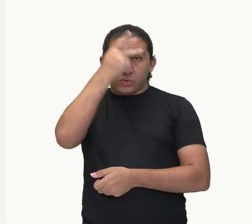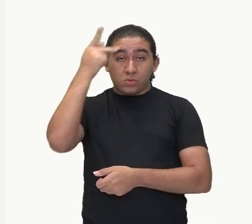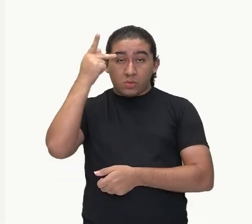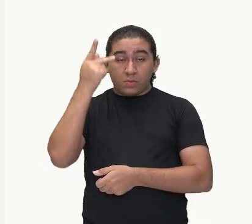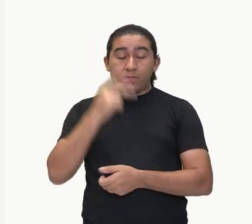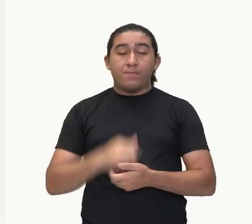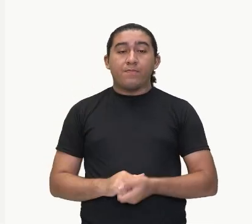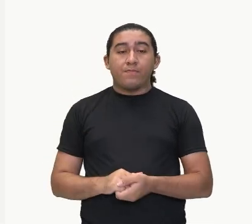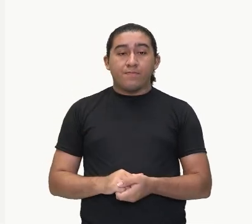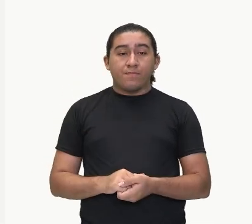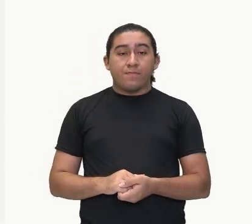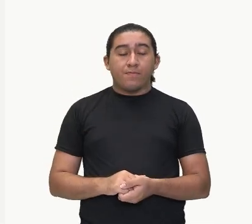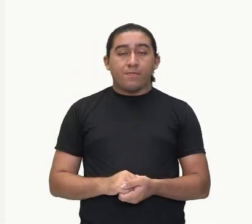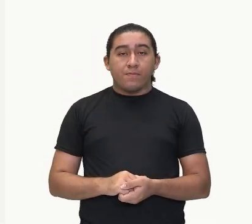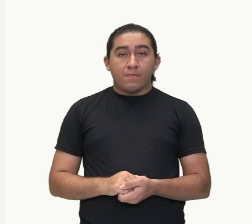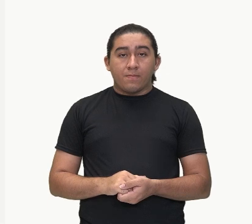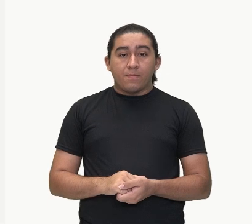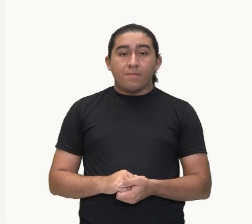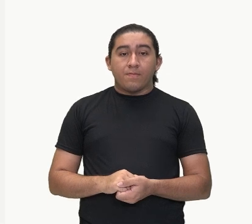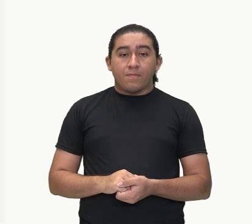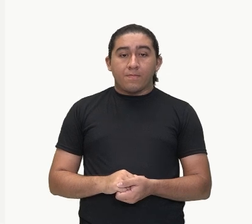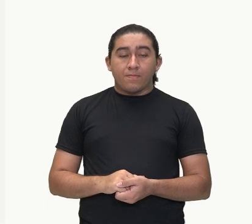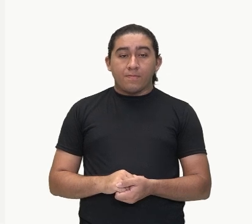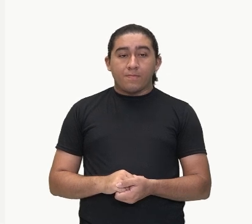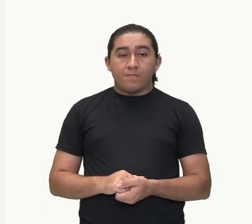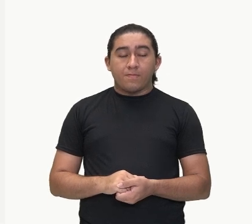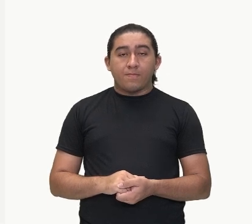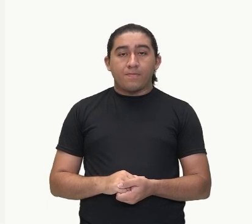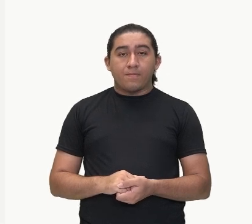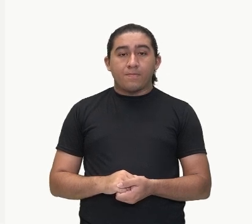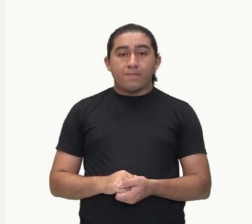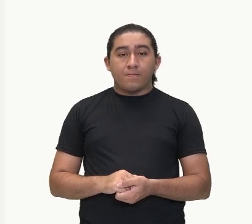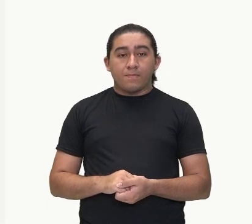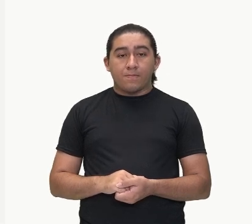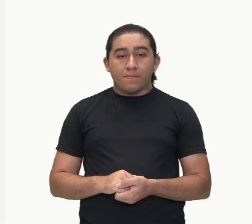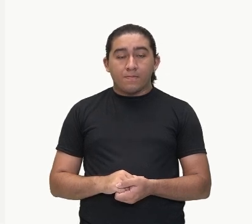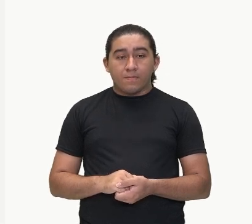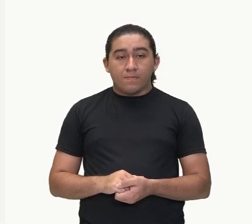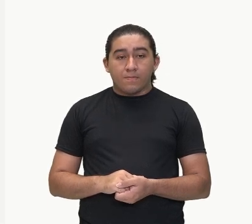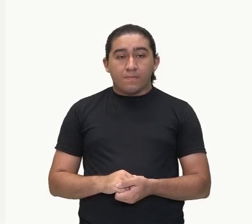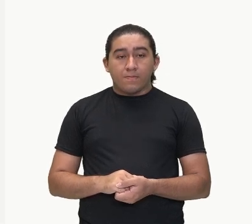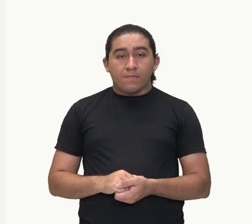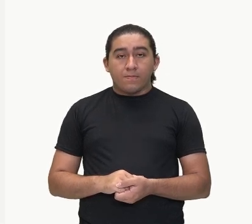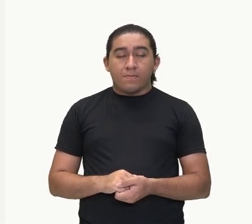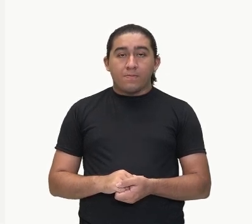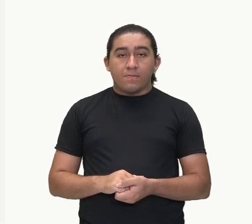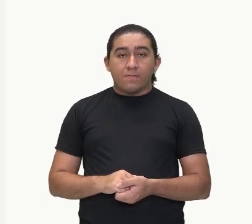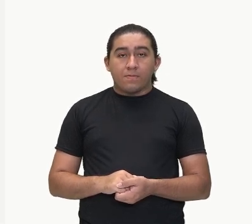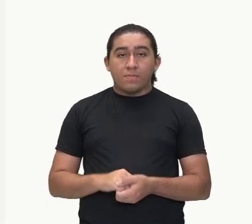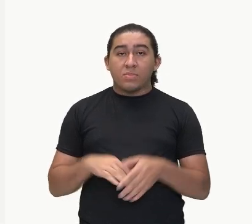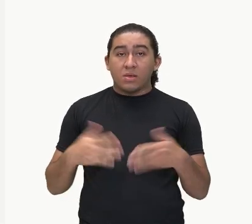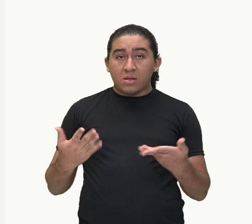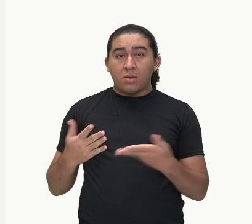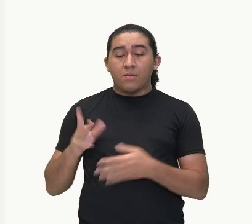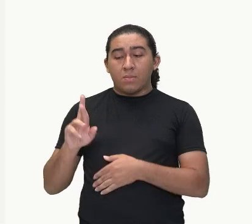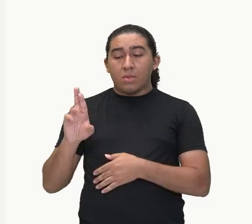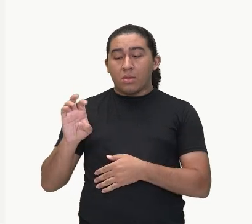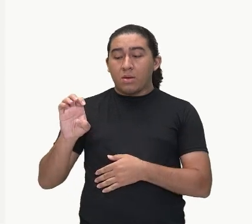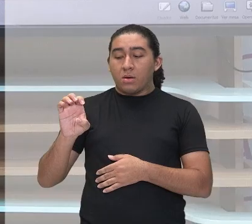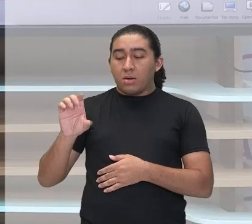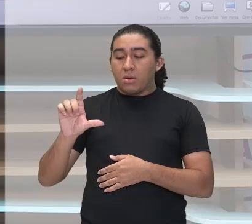é muito importante para o realismo. O nome já diz, realismo, realidade. Então,